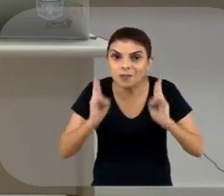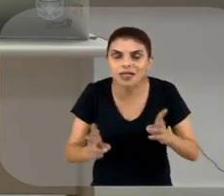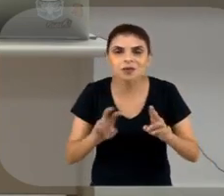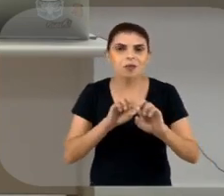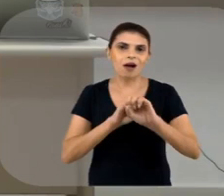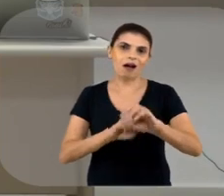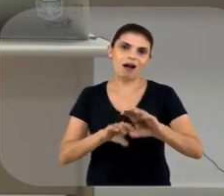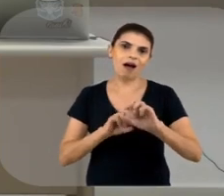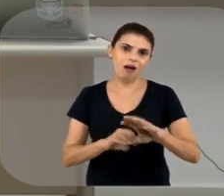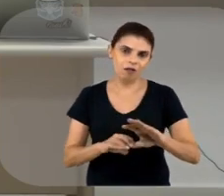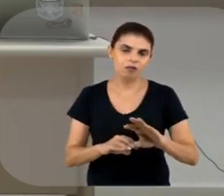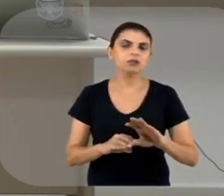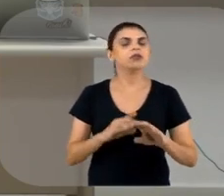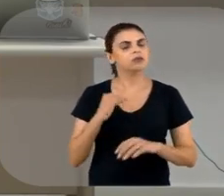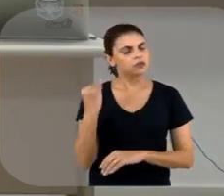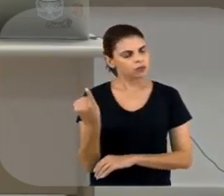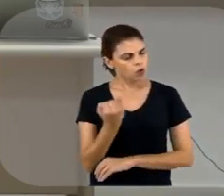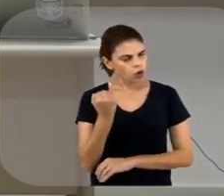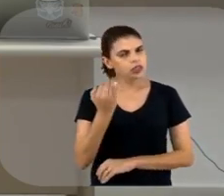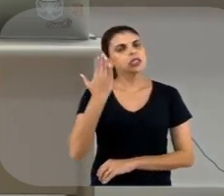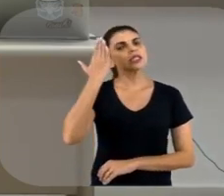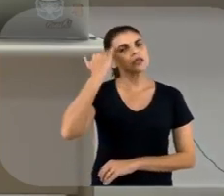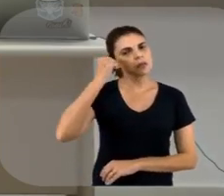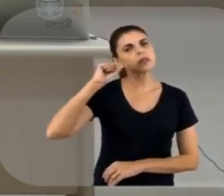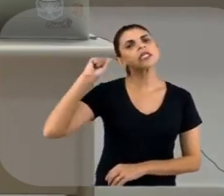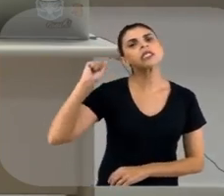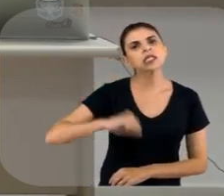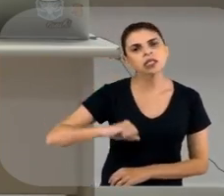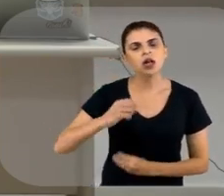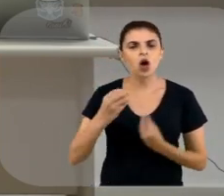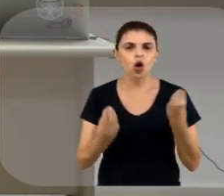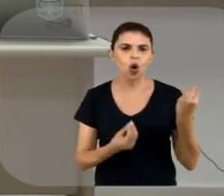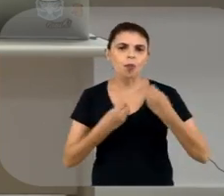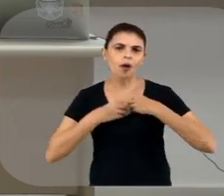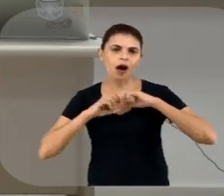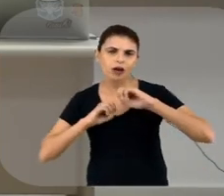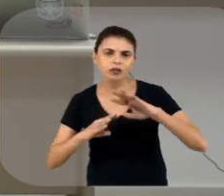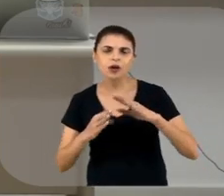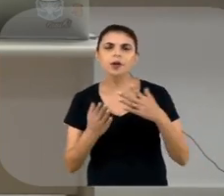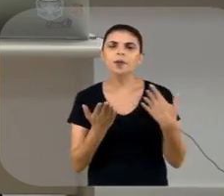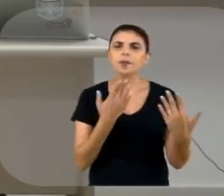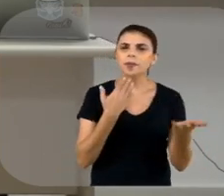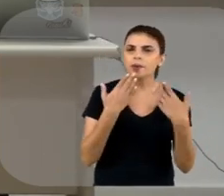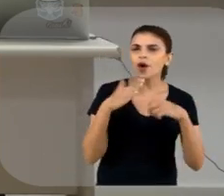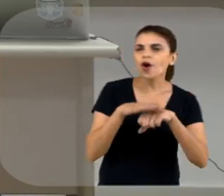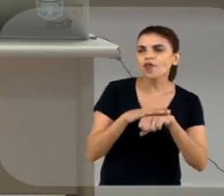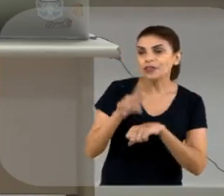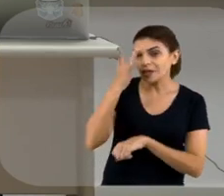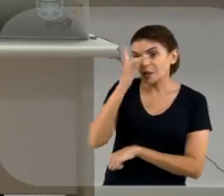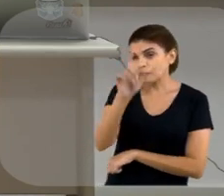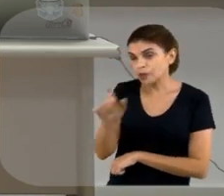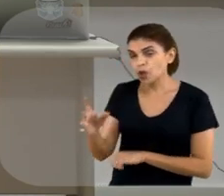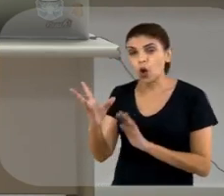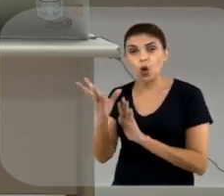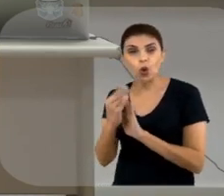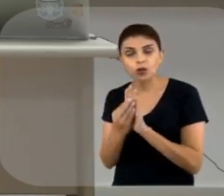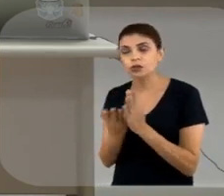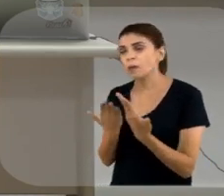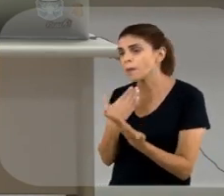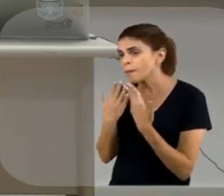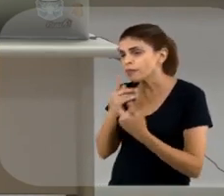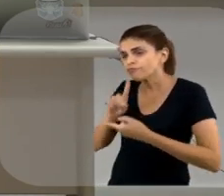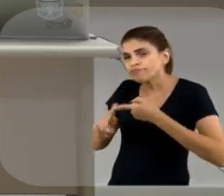na aula, né? Então, é importante que nessa primeira conversa com os conteudistas, isso